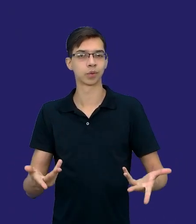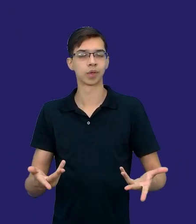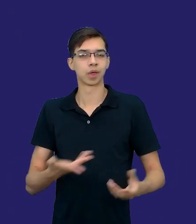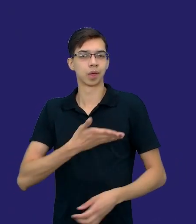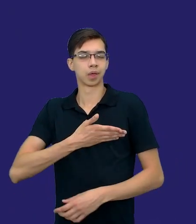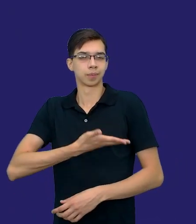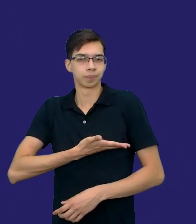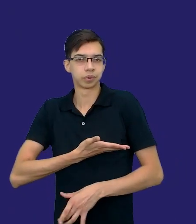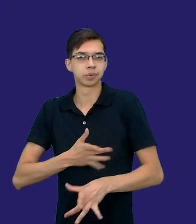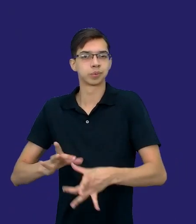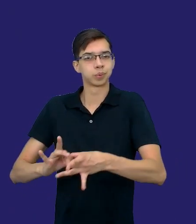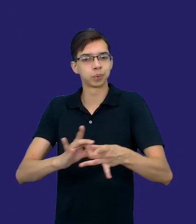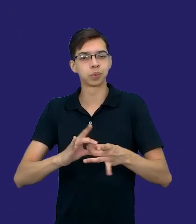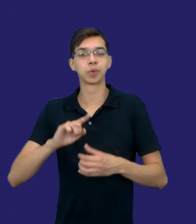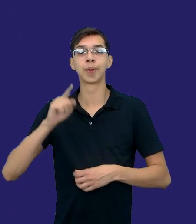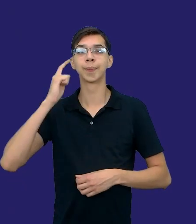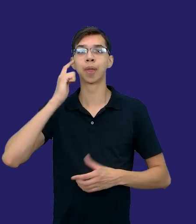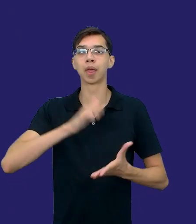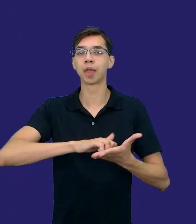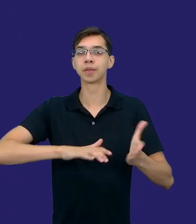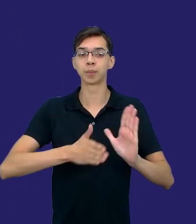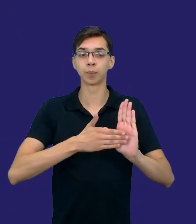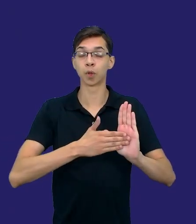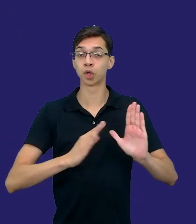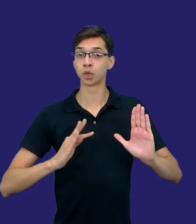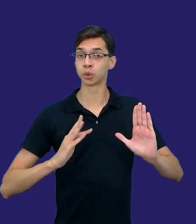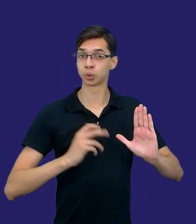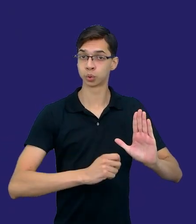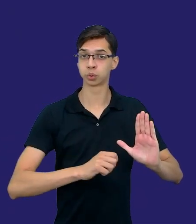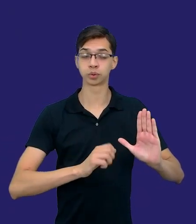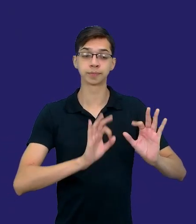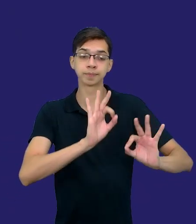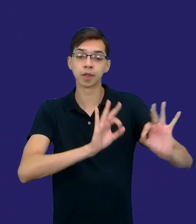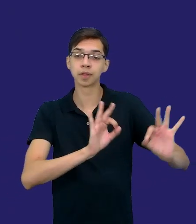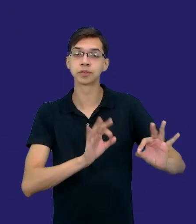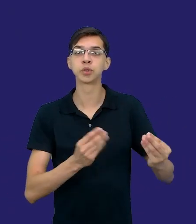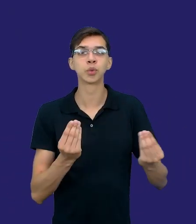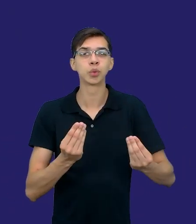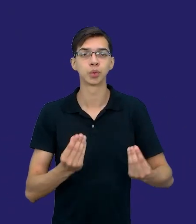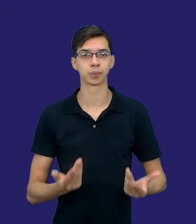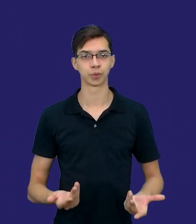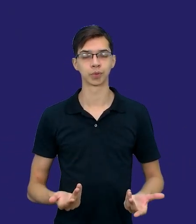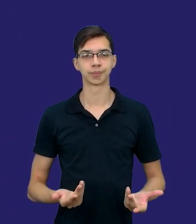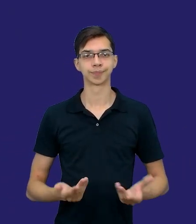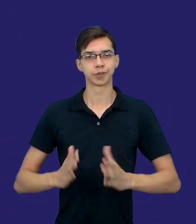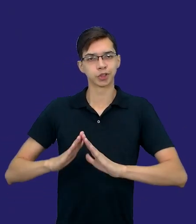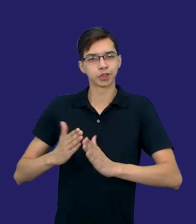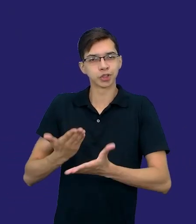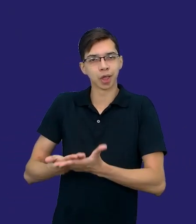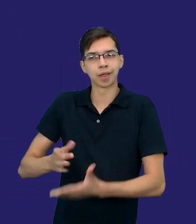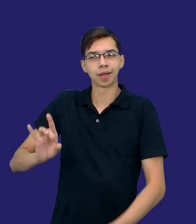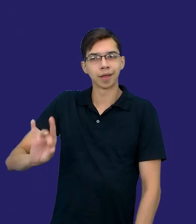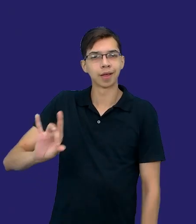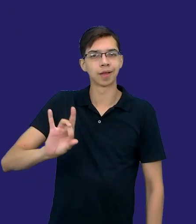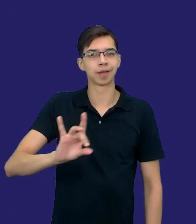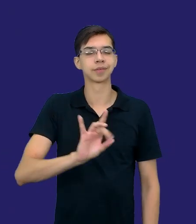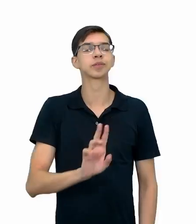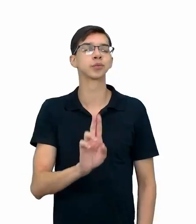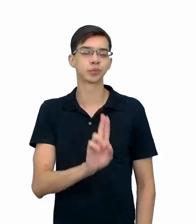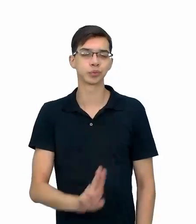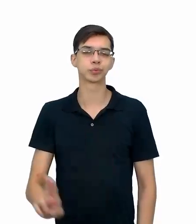foram propostas aqui e como que elas podem ser planejadas para serem trabalhadas em cada realidade escolar. Então, a gente tem uma sugestão